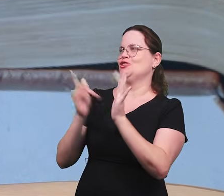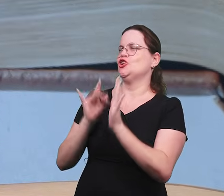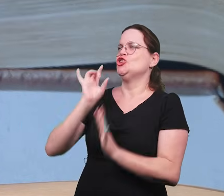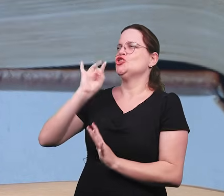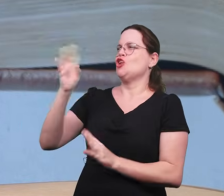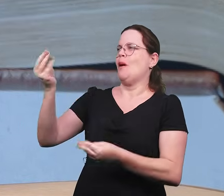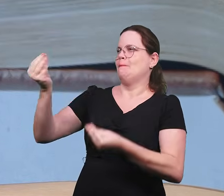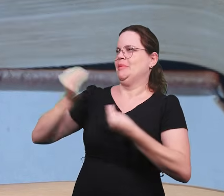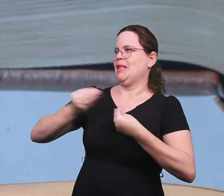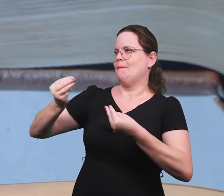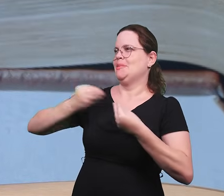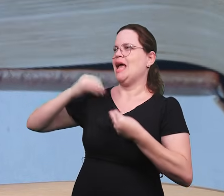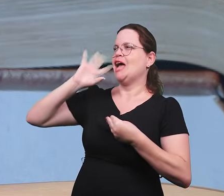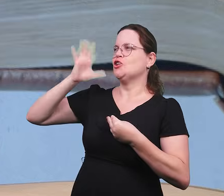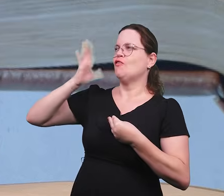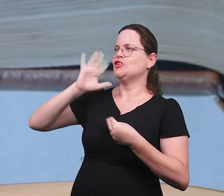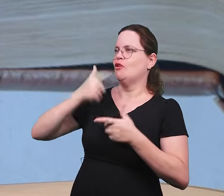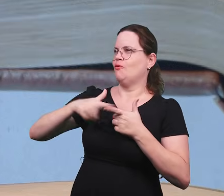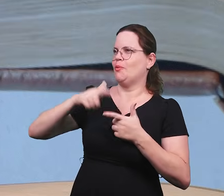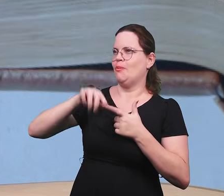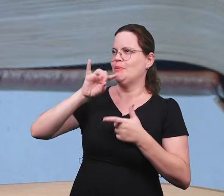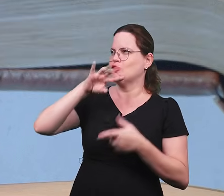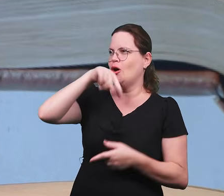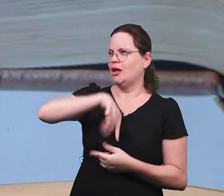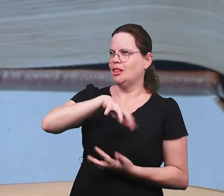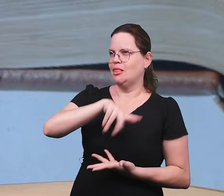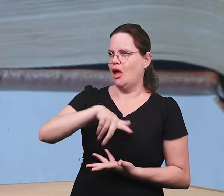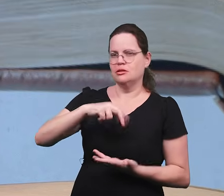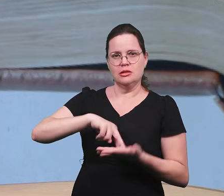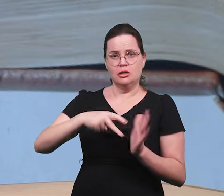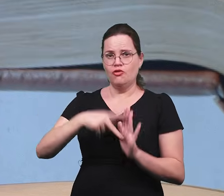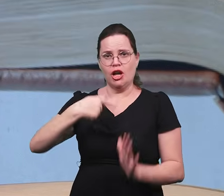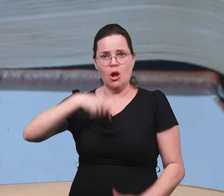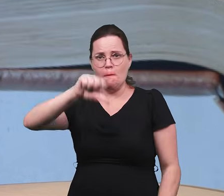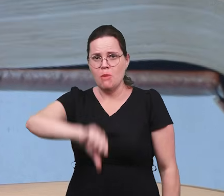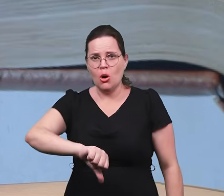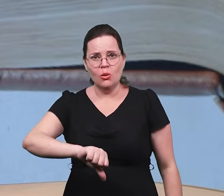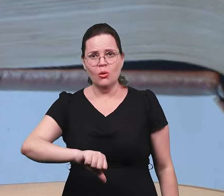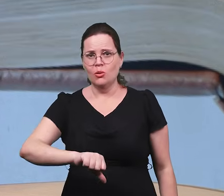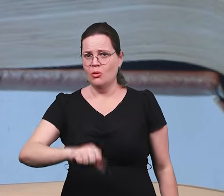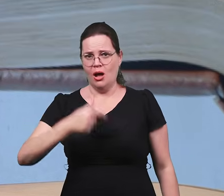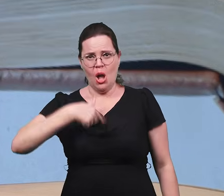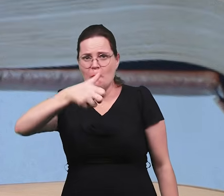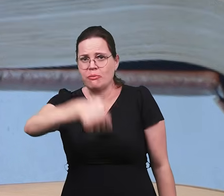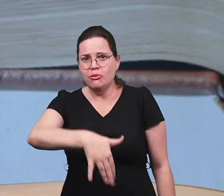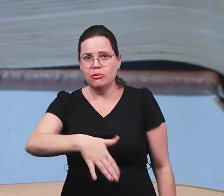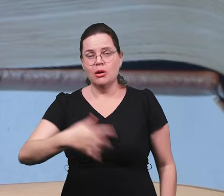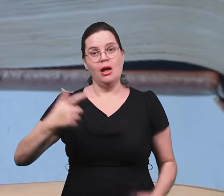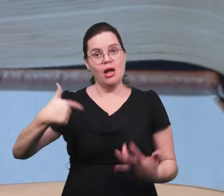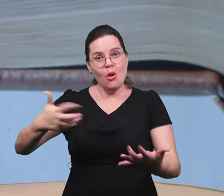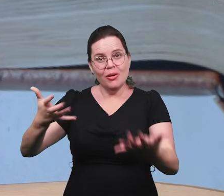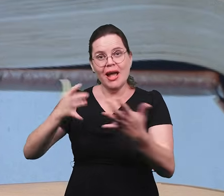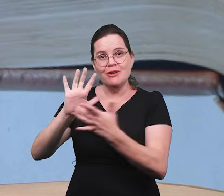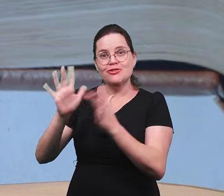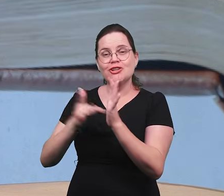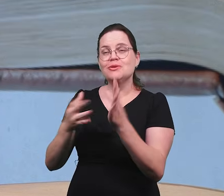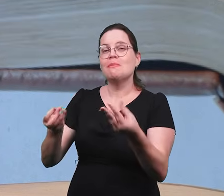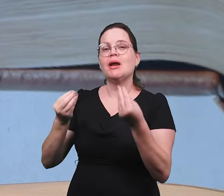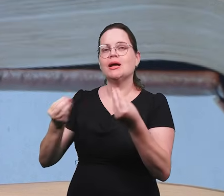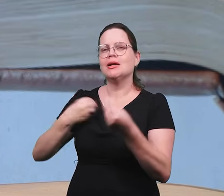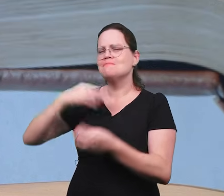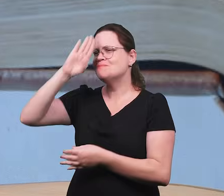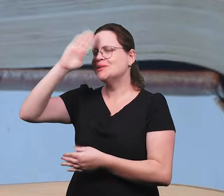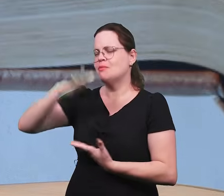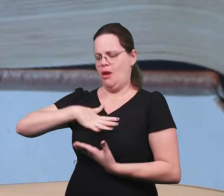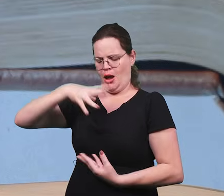nossas necessidades desta vida, nós somos as mais miseráveis criaturas. Mas Jesus tem muito mais para nos dar, que é